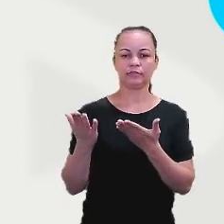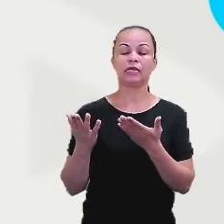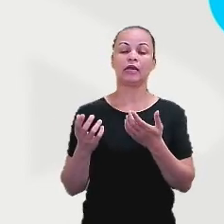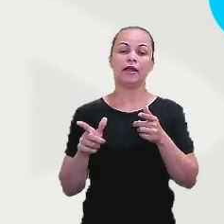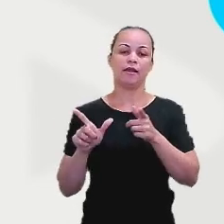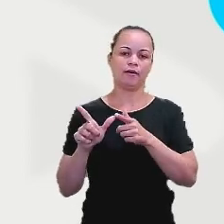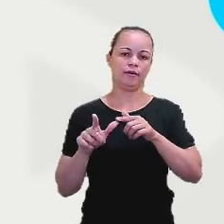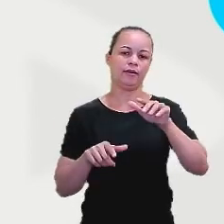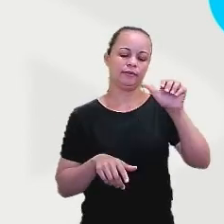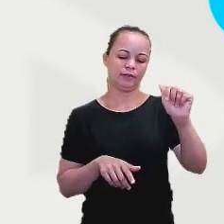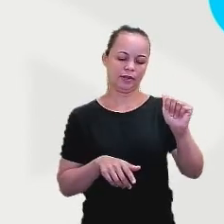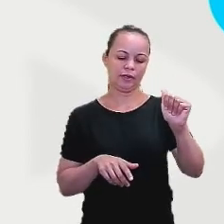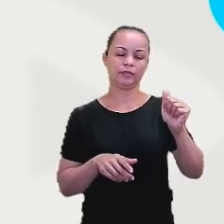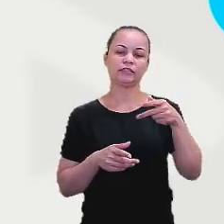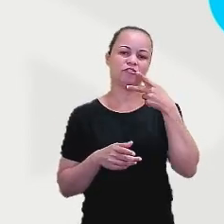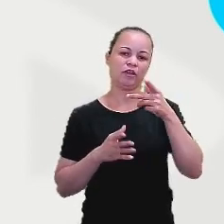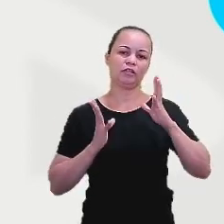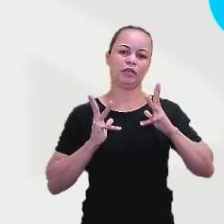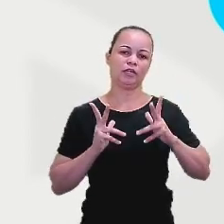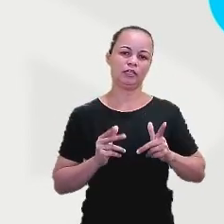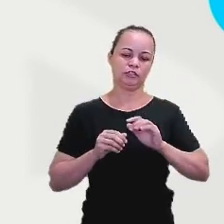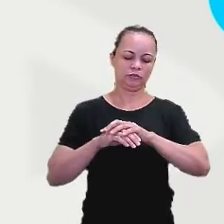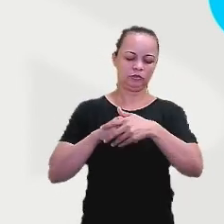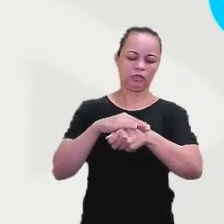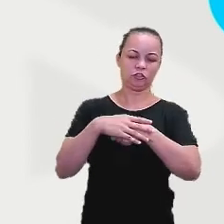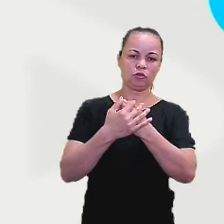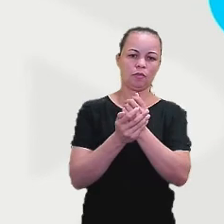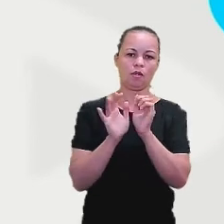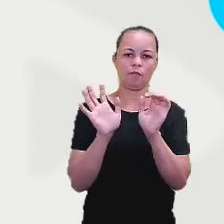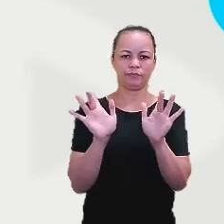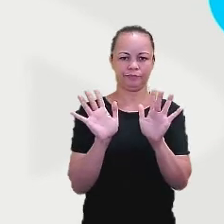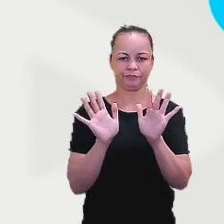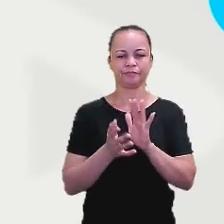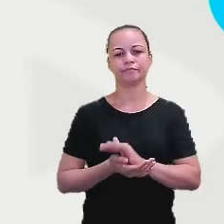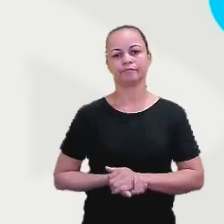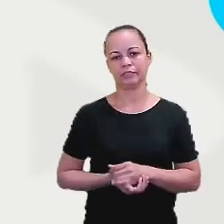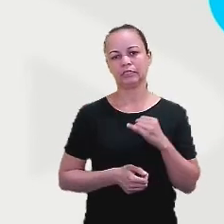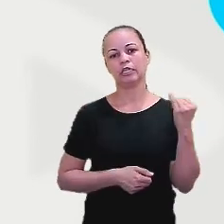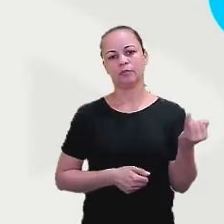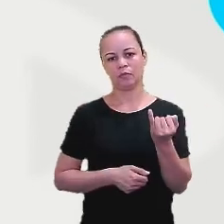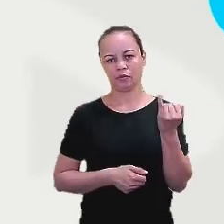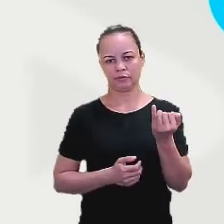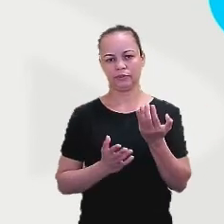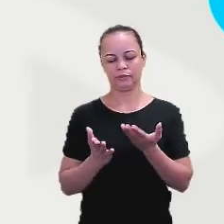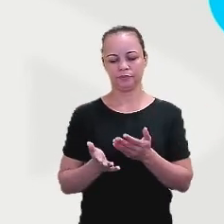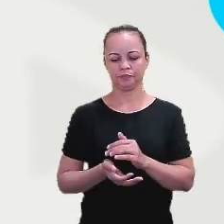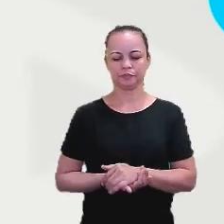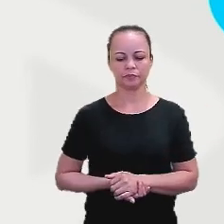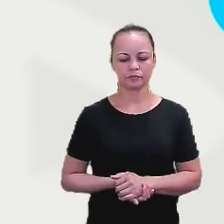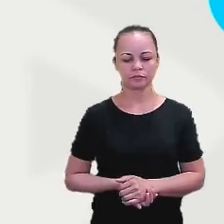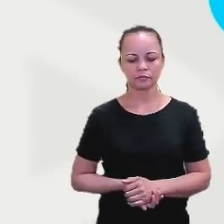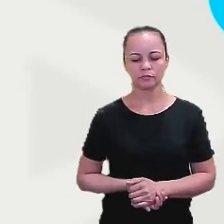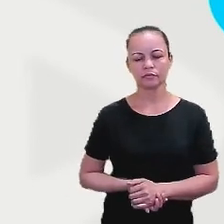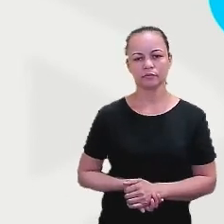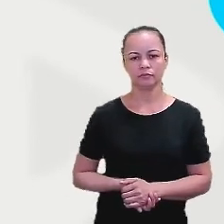ele está falando da higienização das mãos, tá? Da importância disso. Muito bem.